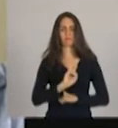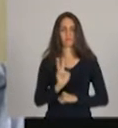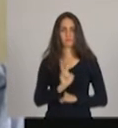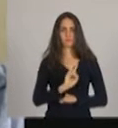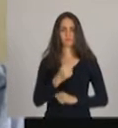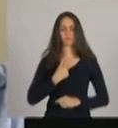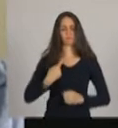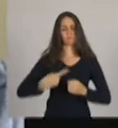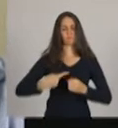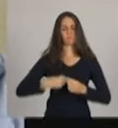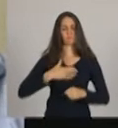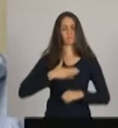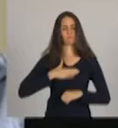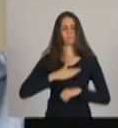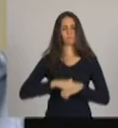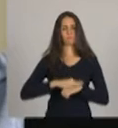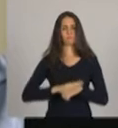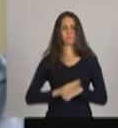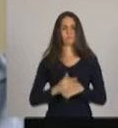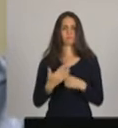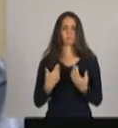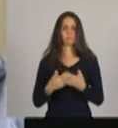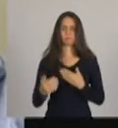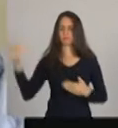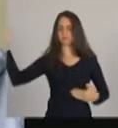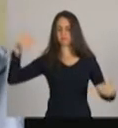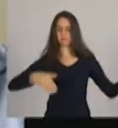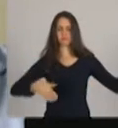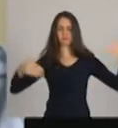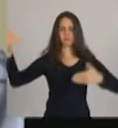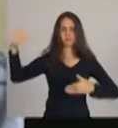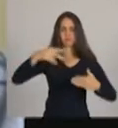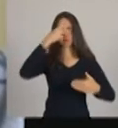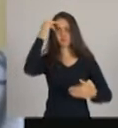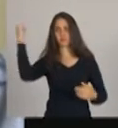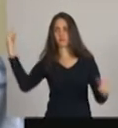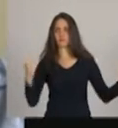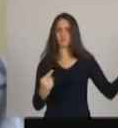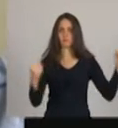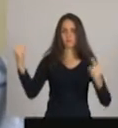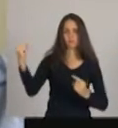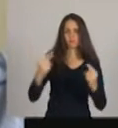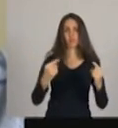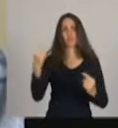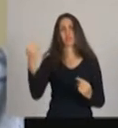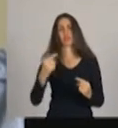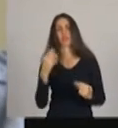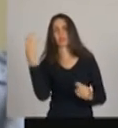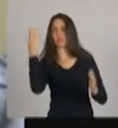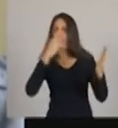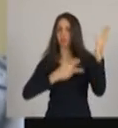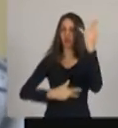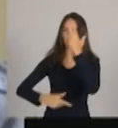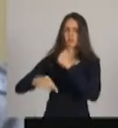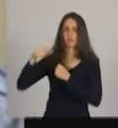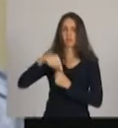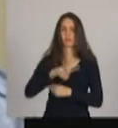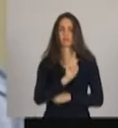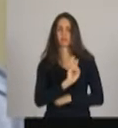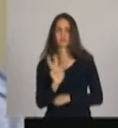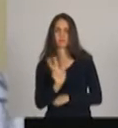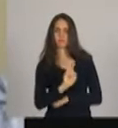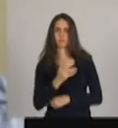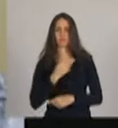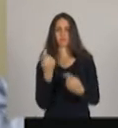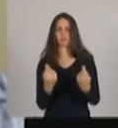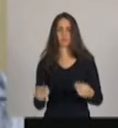município, o município de Vila Velha, venha de onde vier, vamos chegando devagar, veja a beleza desta terra, é o que